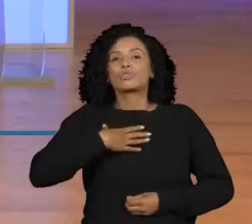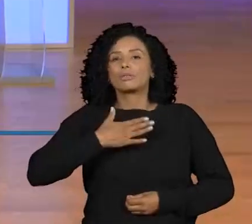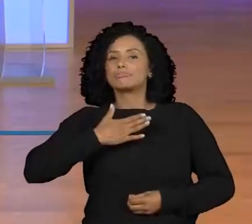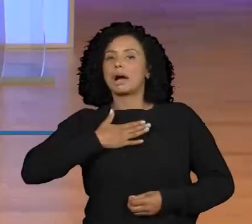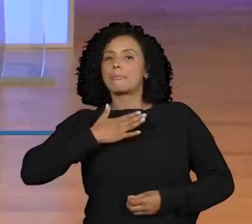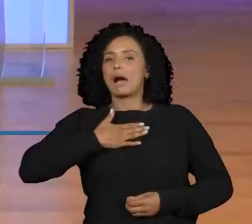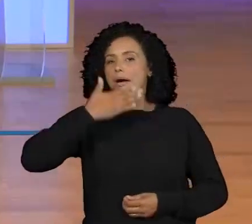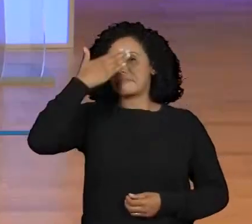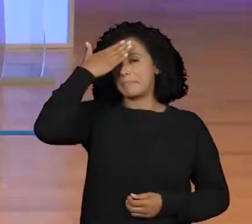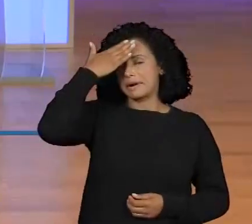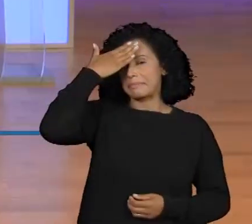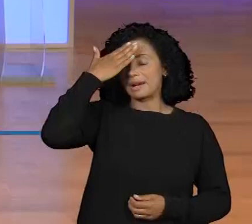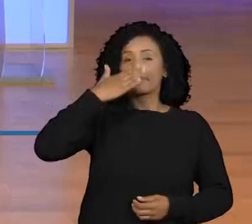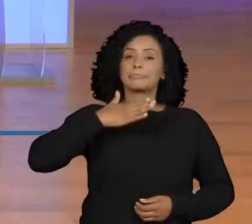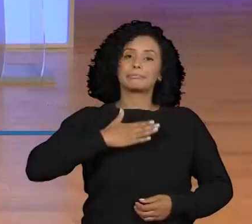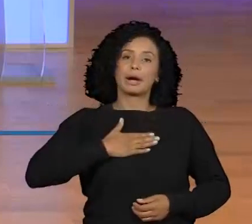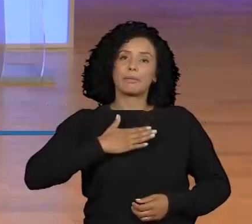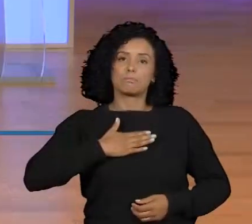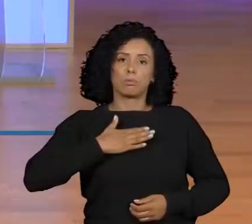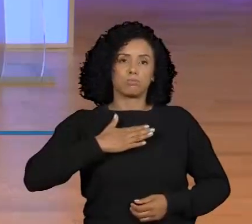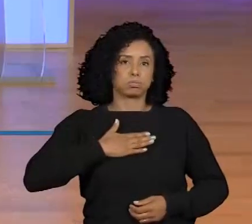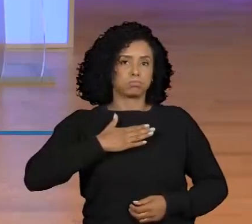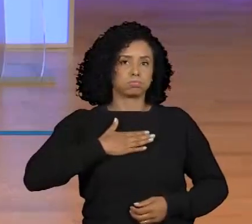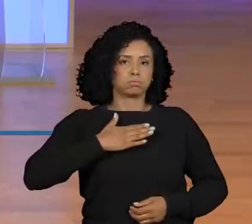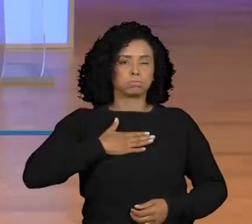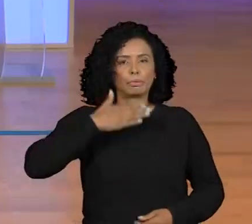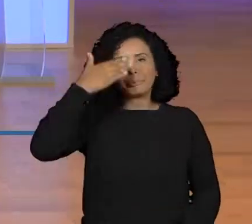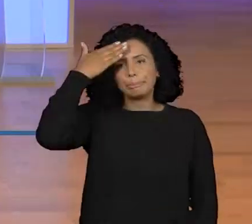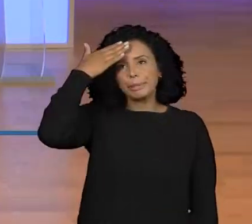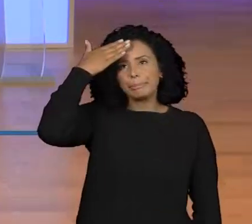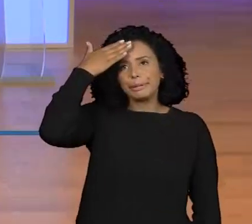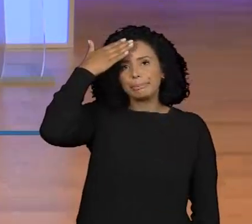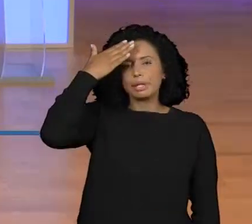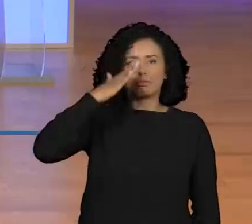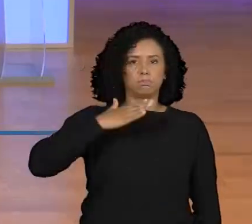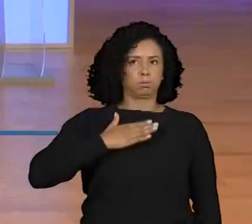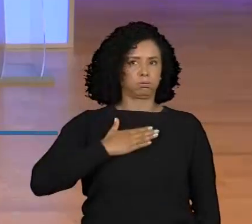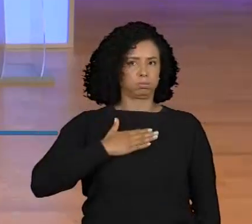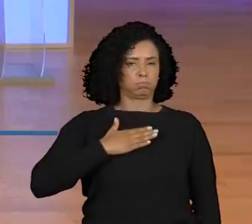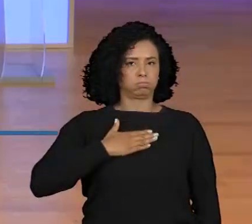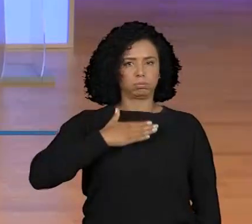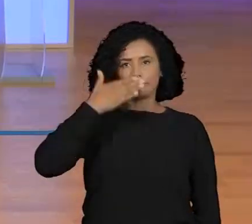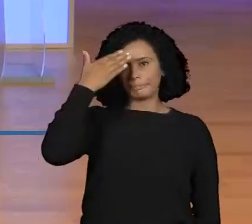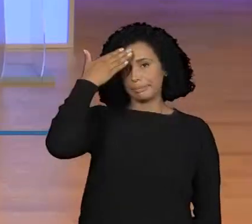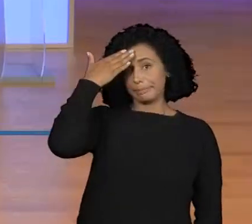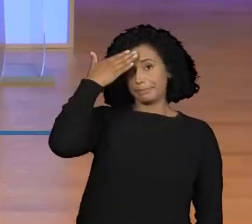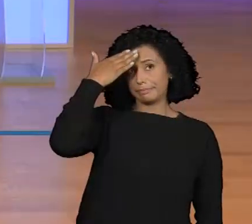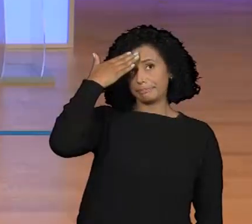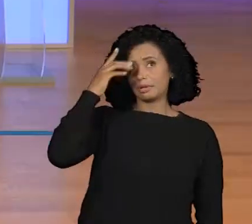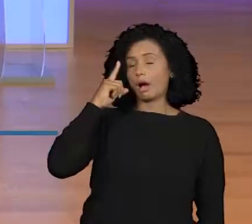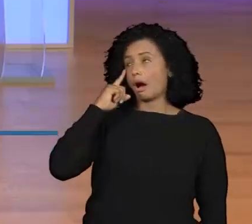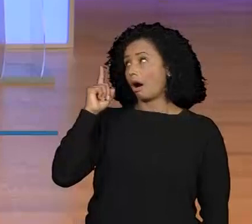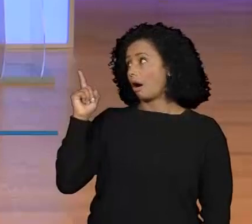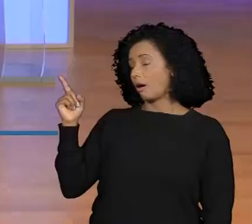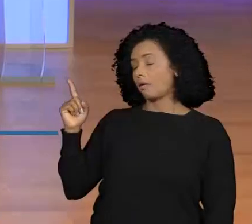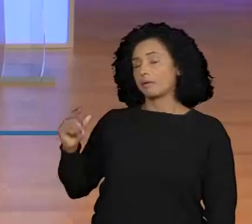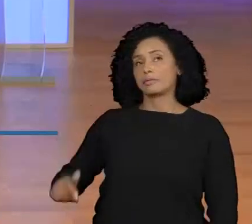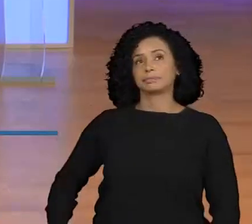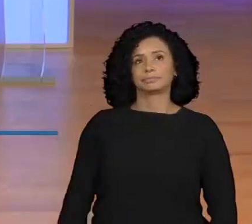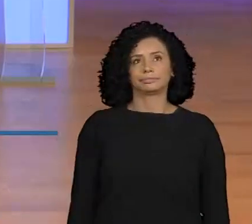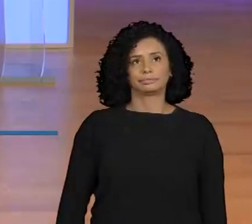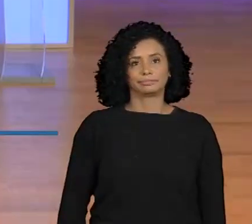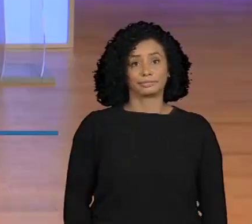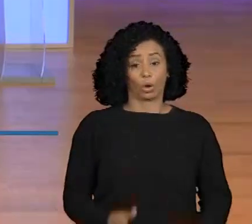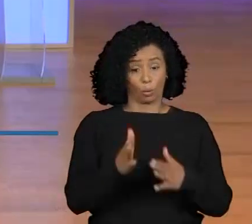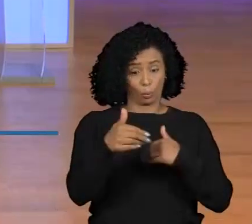também aí uma dica que eu vou dar para os professores você aluno em casa também não esquecendo ó a nossa caixinha de